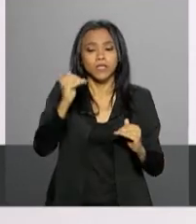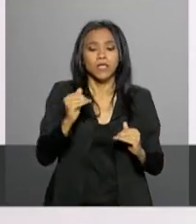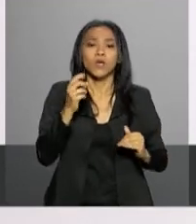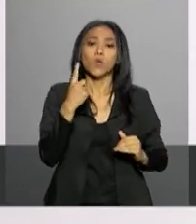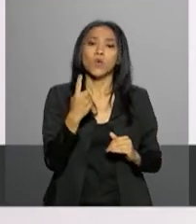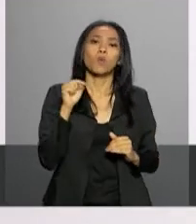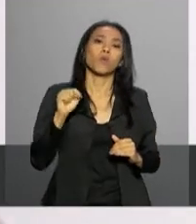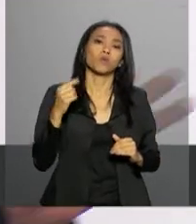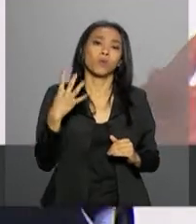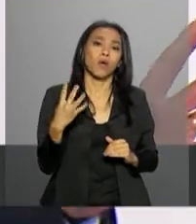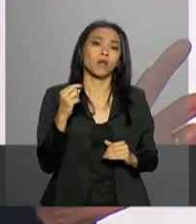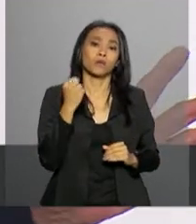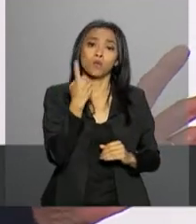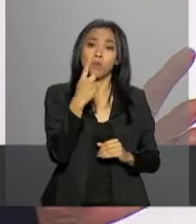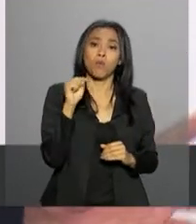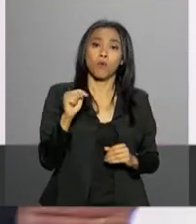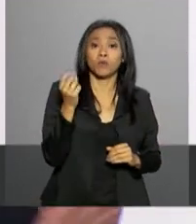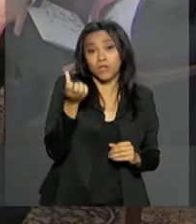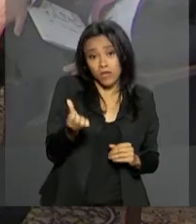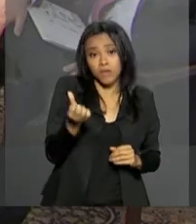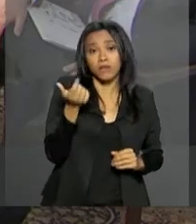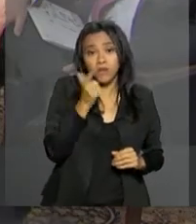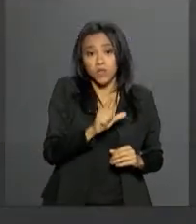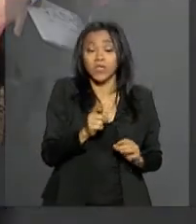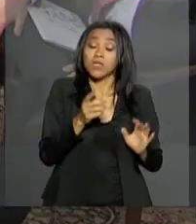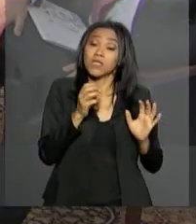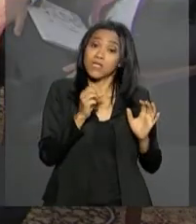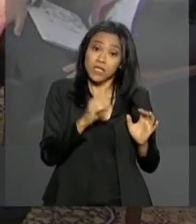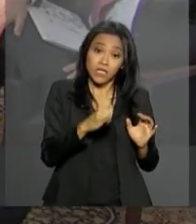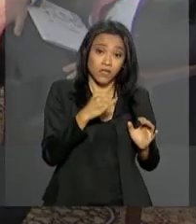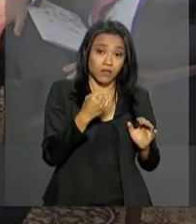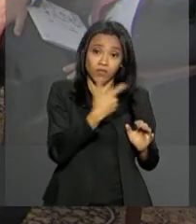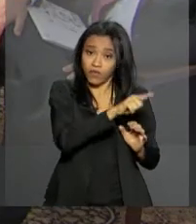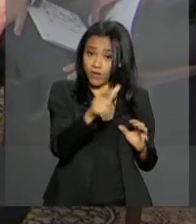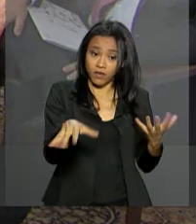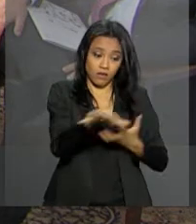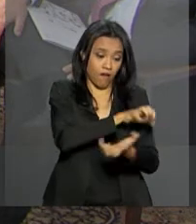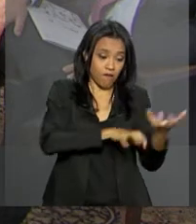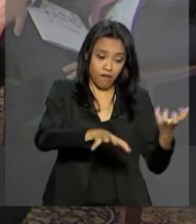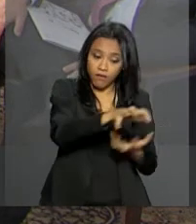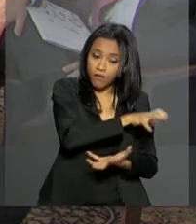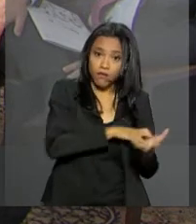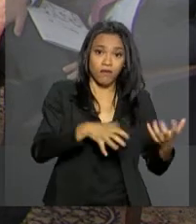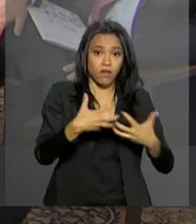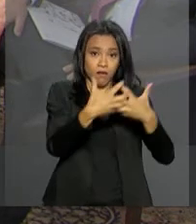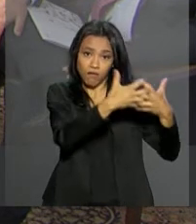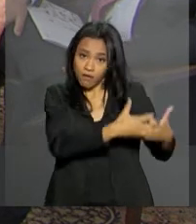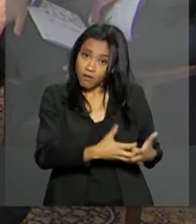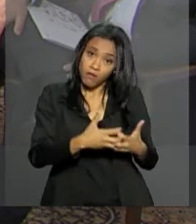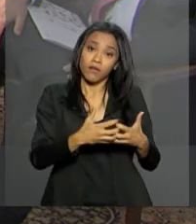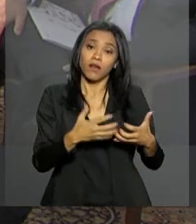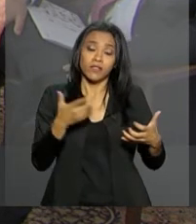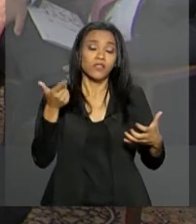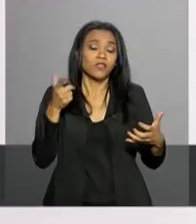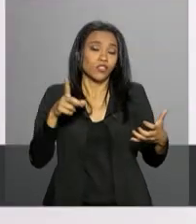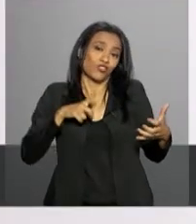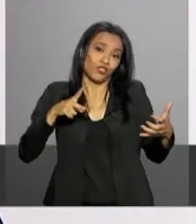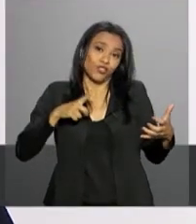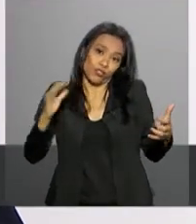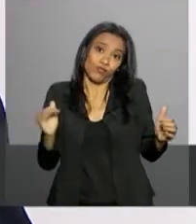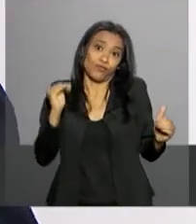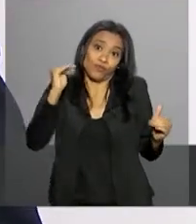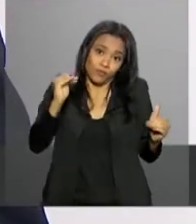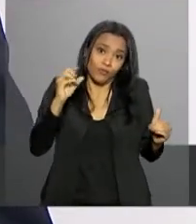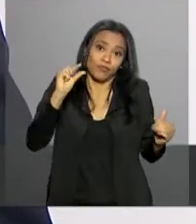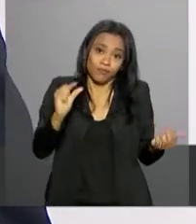e não fosse a greve de caminhoneiros nós aí eu não bebi mais ou menos muito francamente de 33.2 portanto